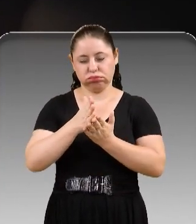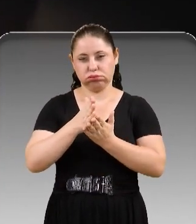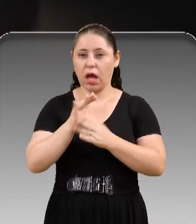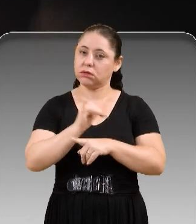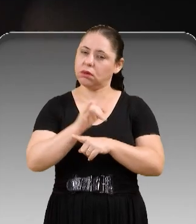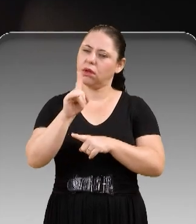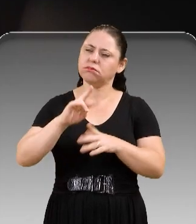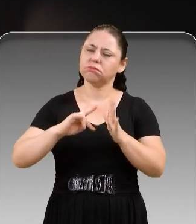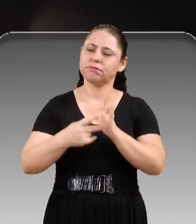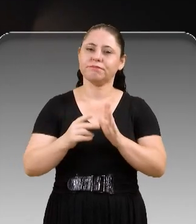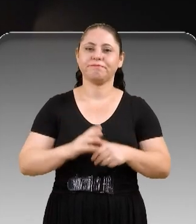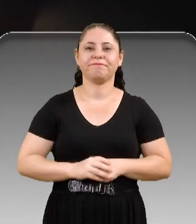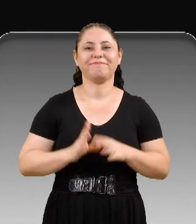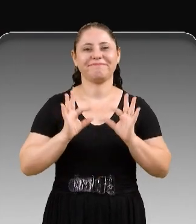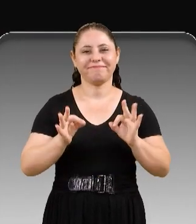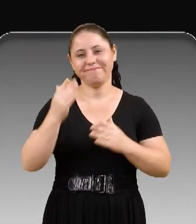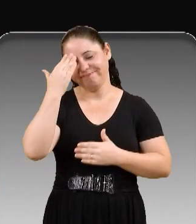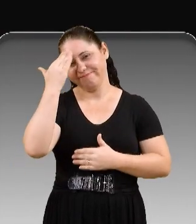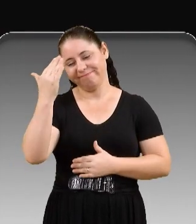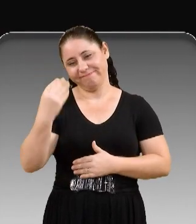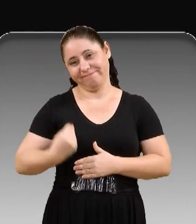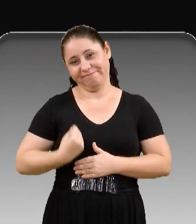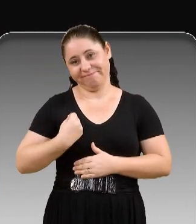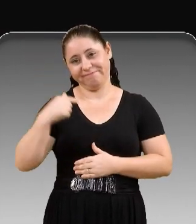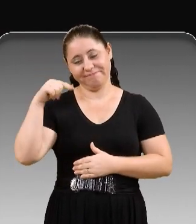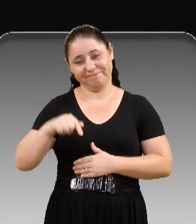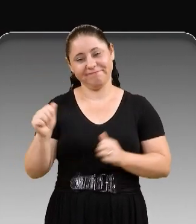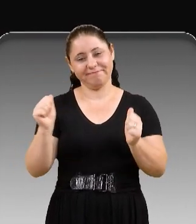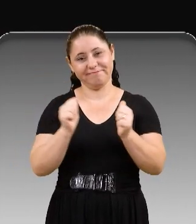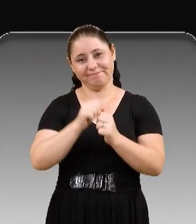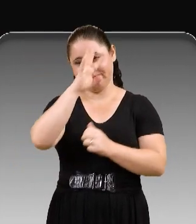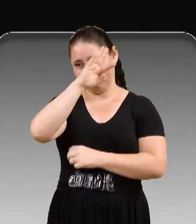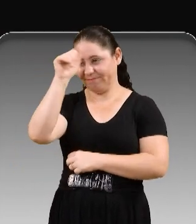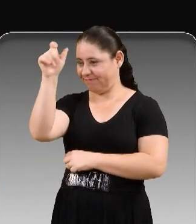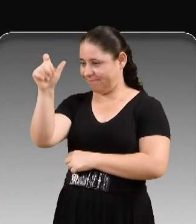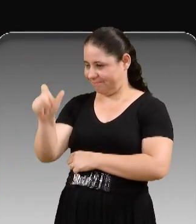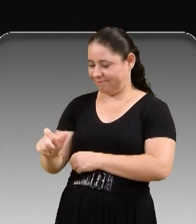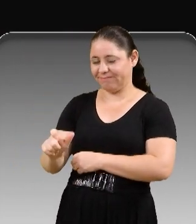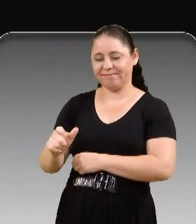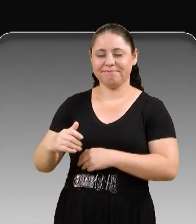Meu rumo de ação nesse sentido. Tá certo. Muito obrigada pela sua participação aqui com